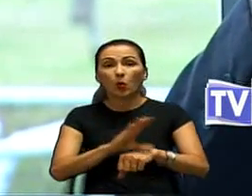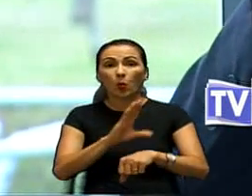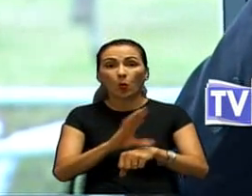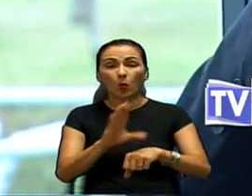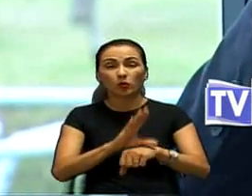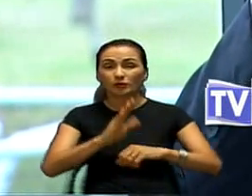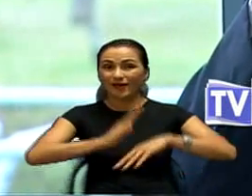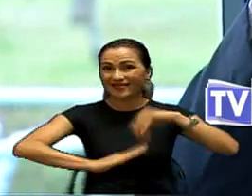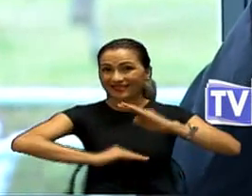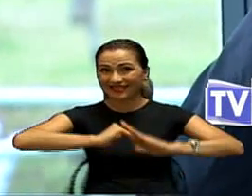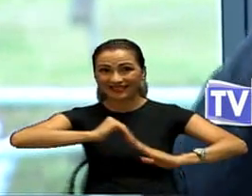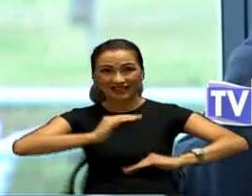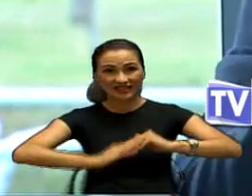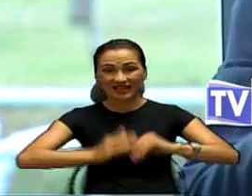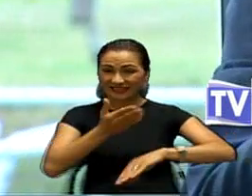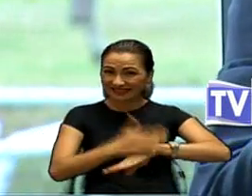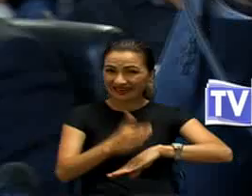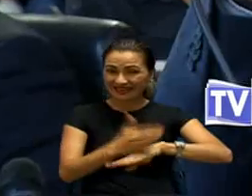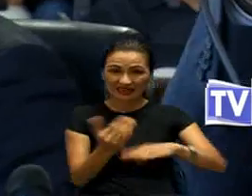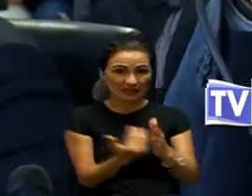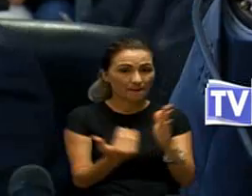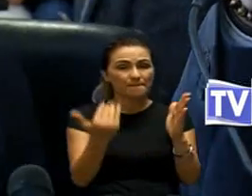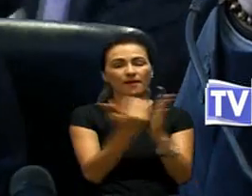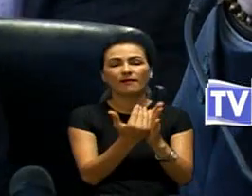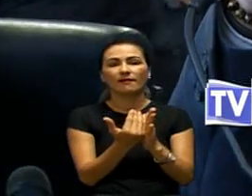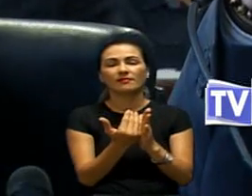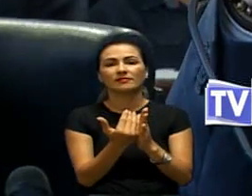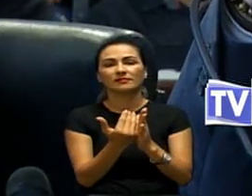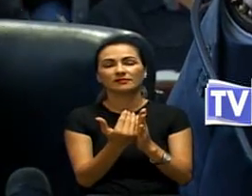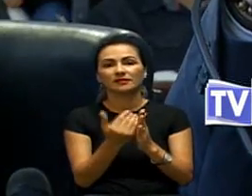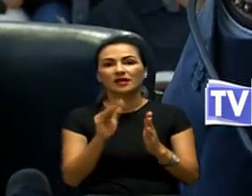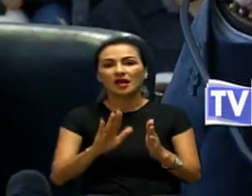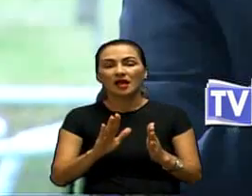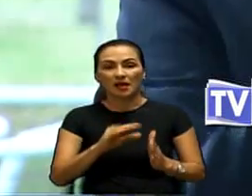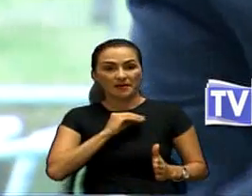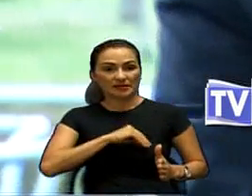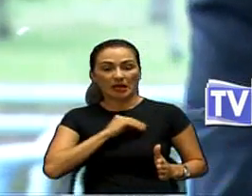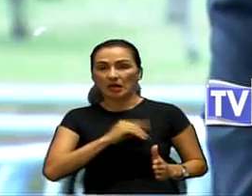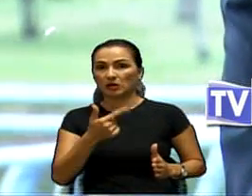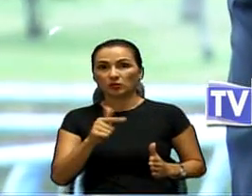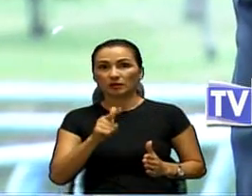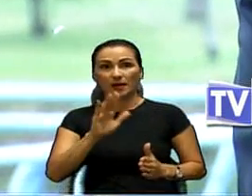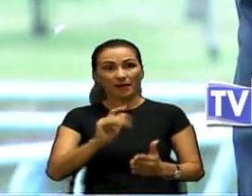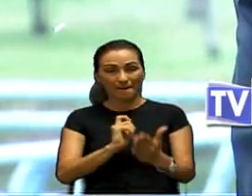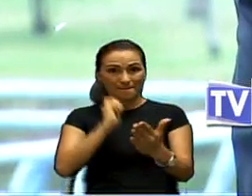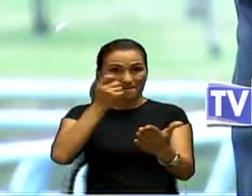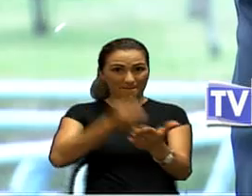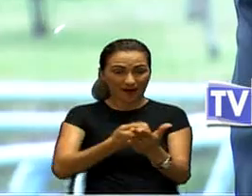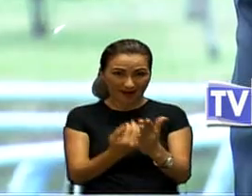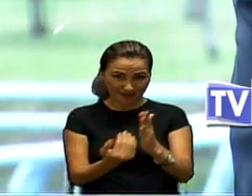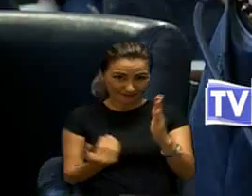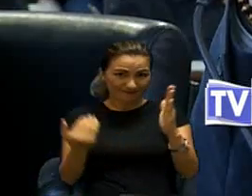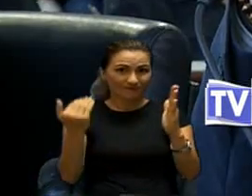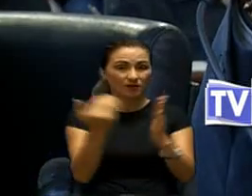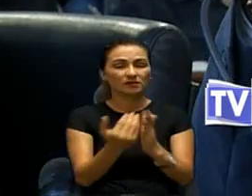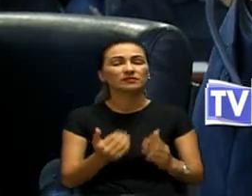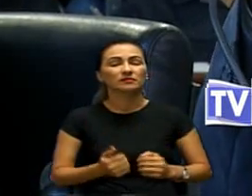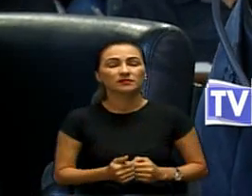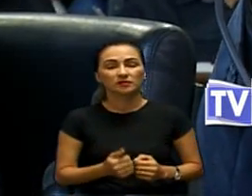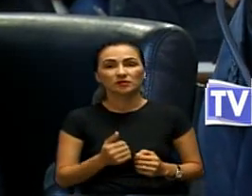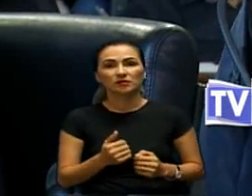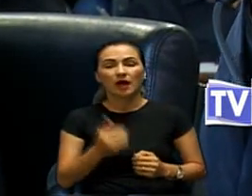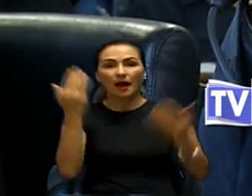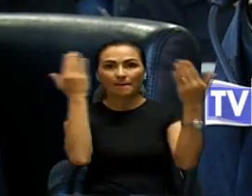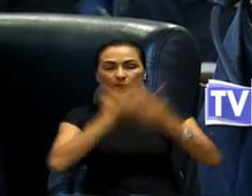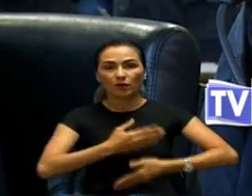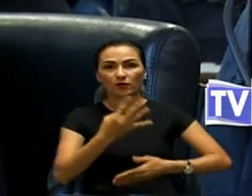o médico, não receber... Não recebe, ainda tem que pagar. Ainda tem que pagar. Então, a gente vê três etapas... Paga R$ 400, R$ 500 para fazer a prova... Pois